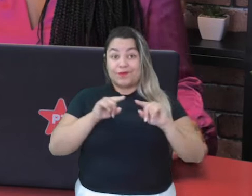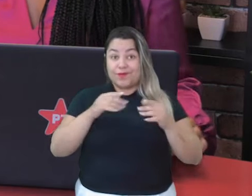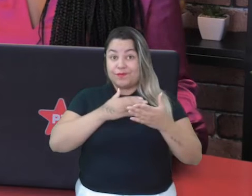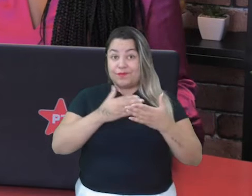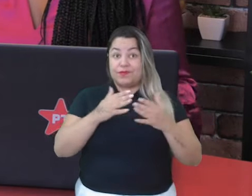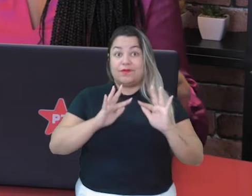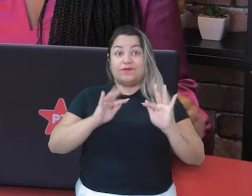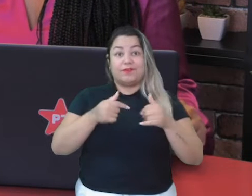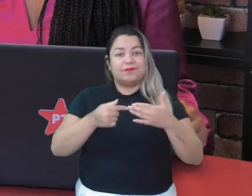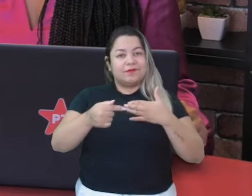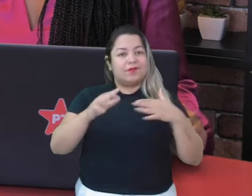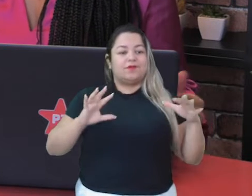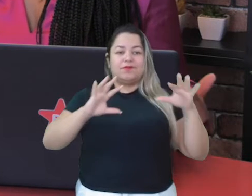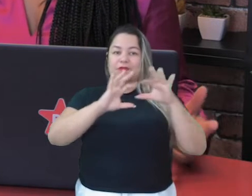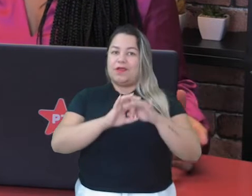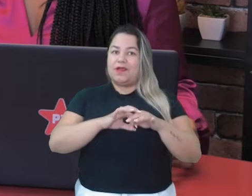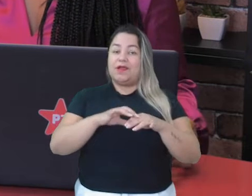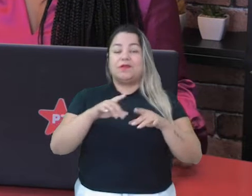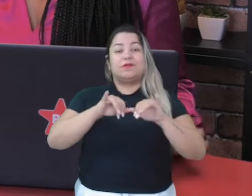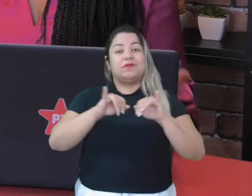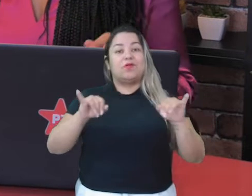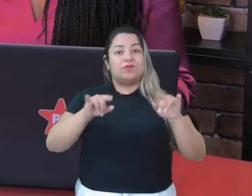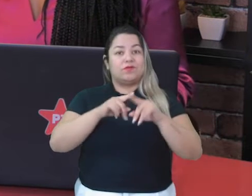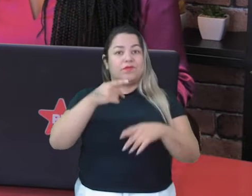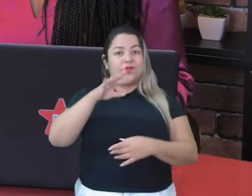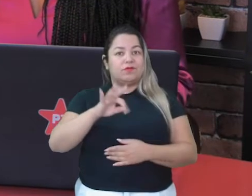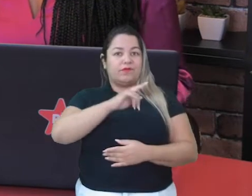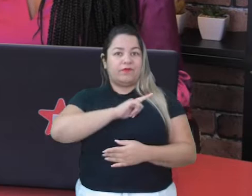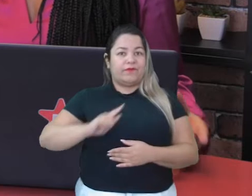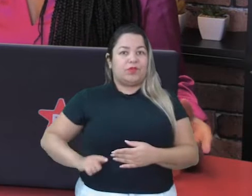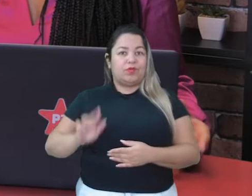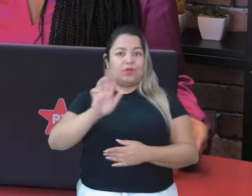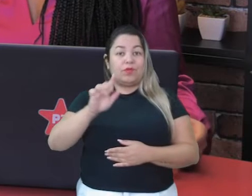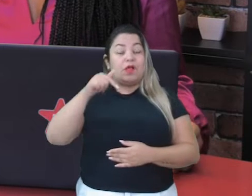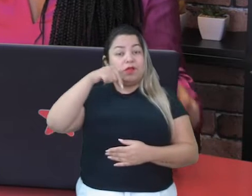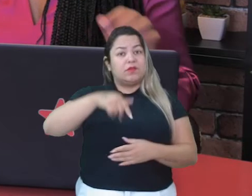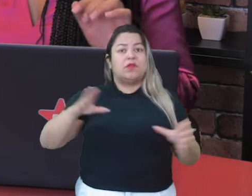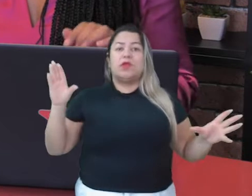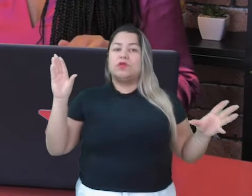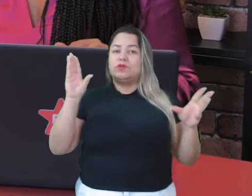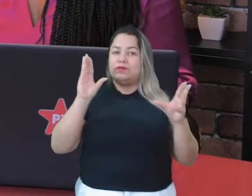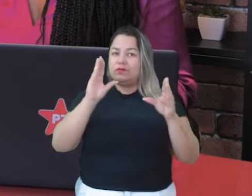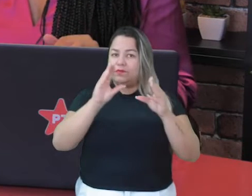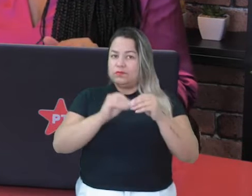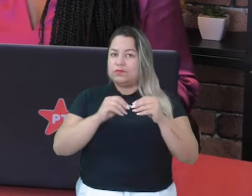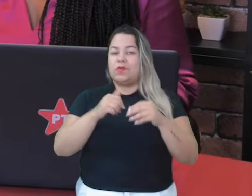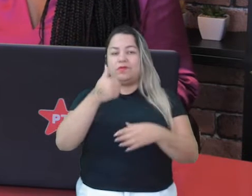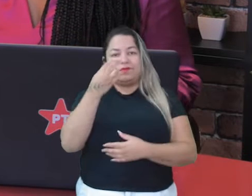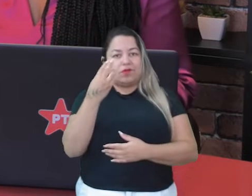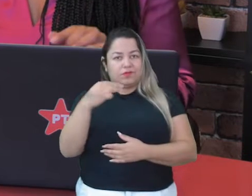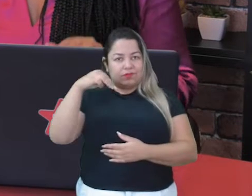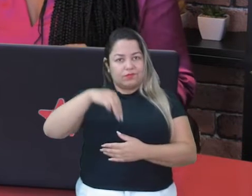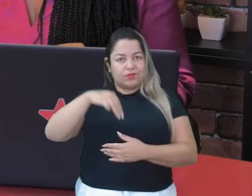Olá para você que começa o seu fim de semana ligado aqui com a gente nas notícias do PT e do governo Lula. E aqui a gente resume para você